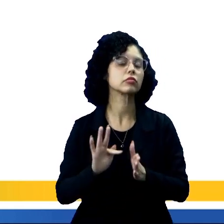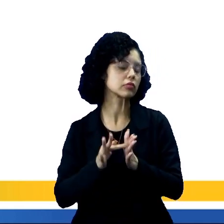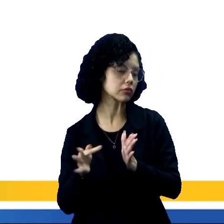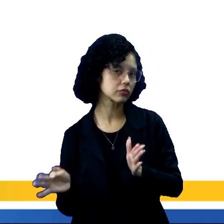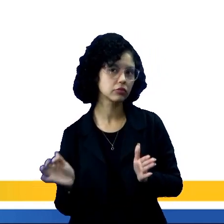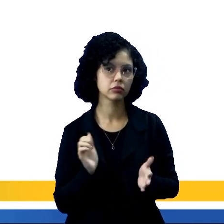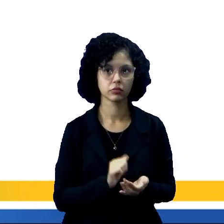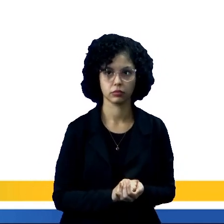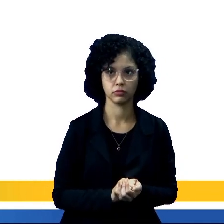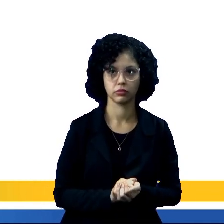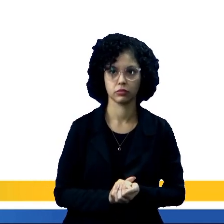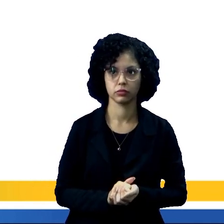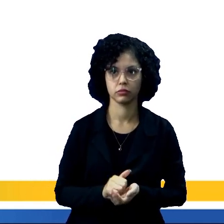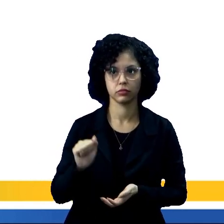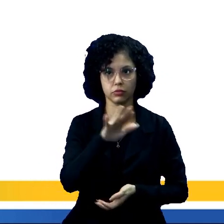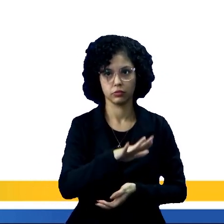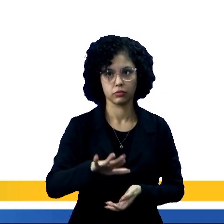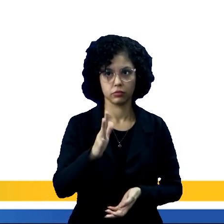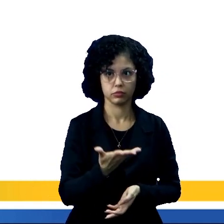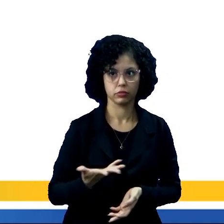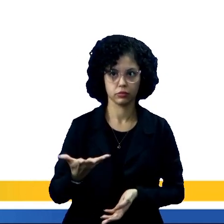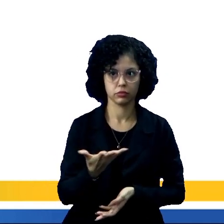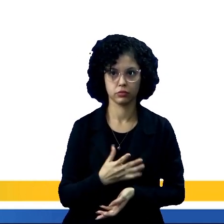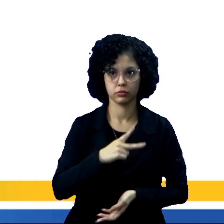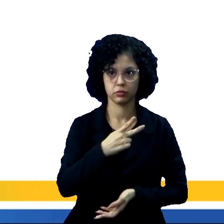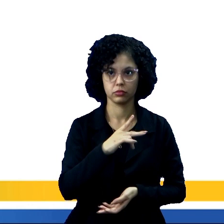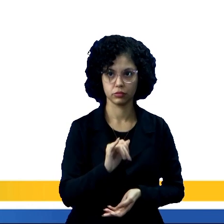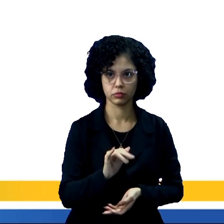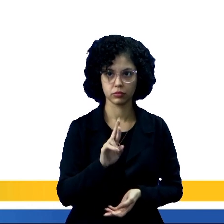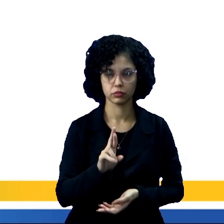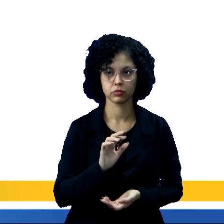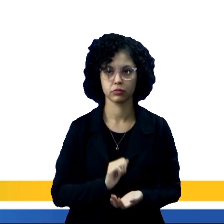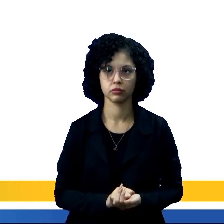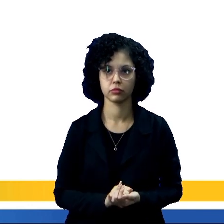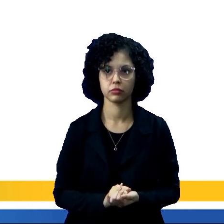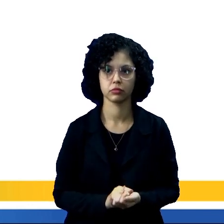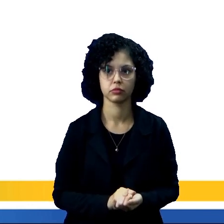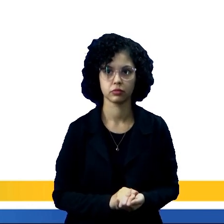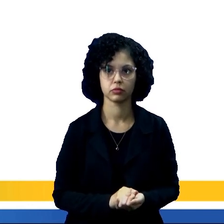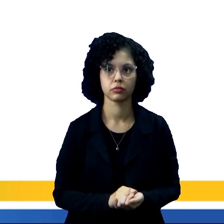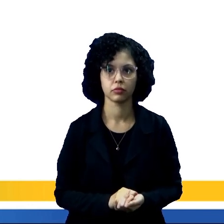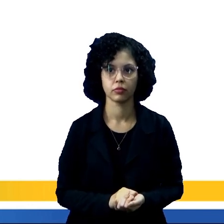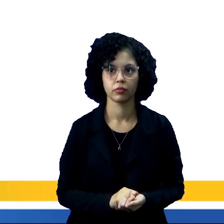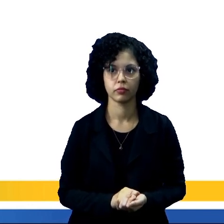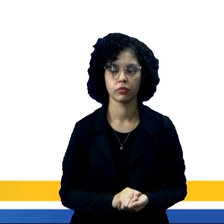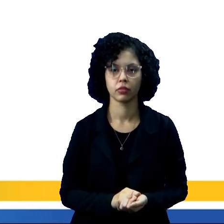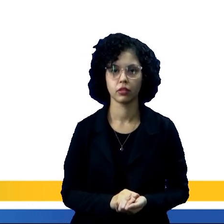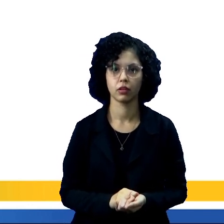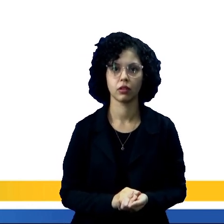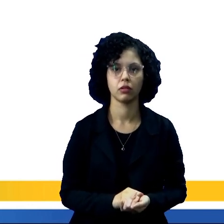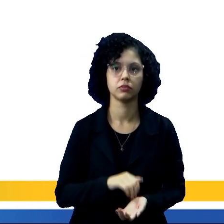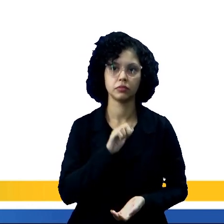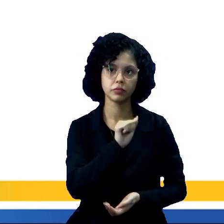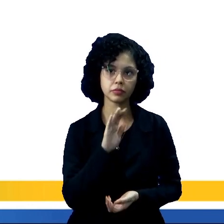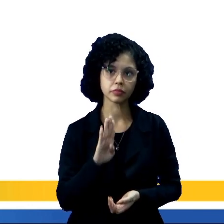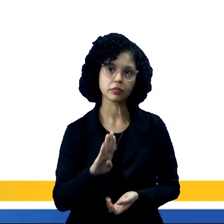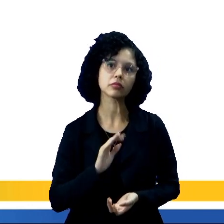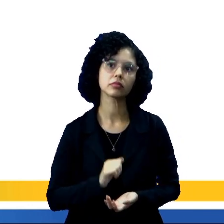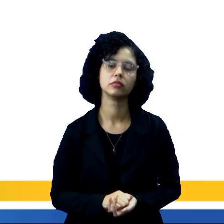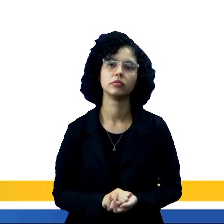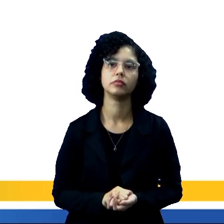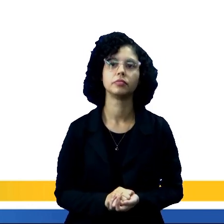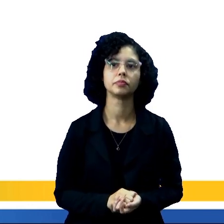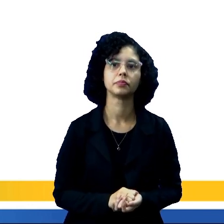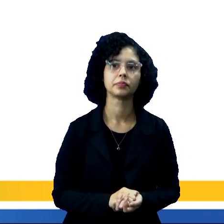fórmula. A área da base é igual a πr². Ou seja, Esse AB